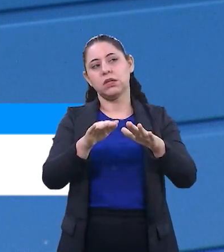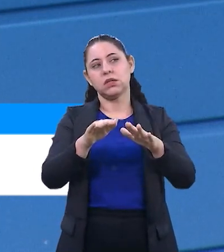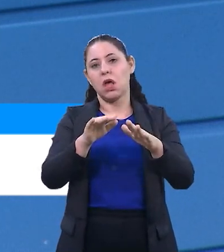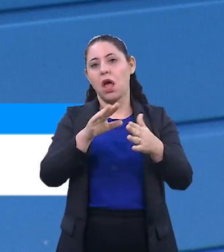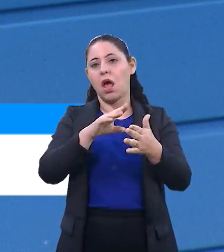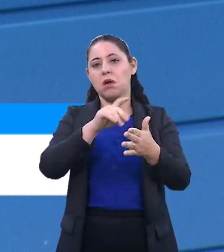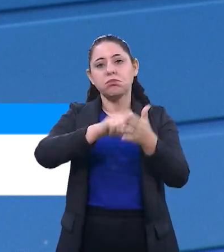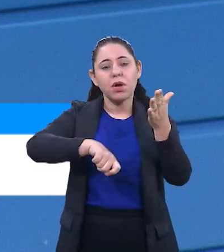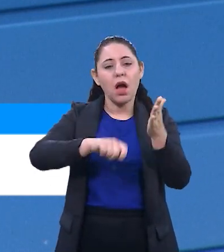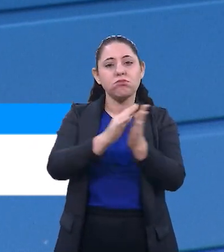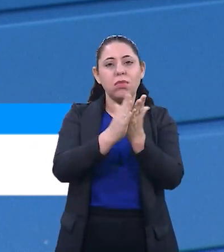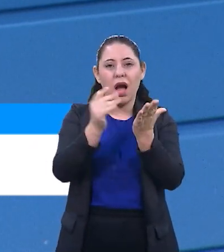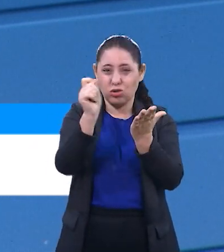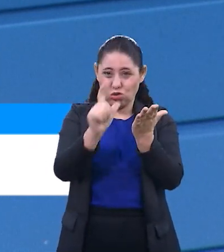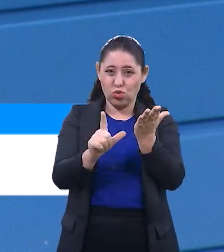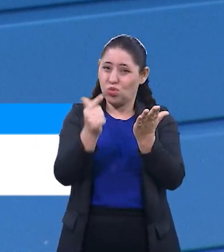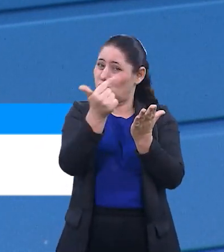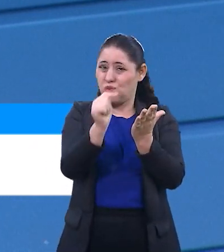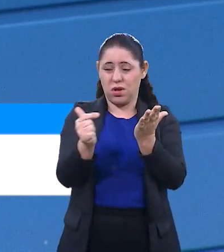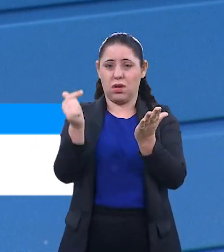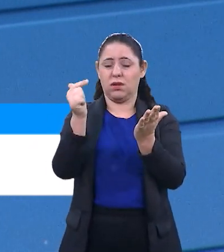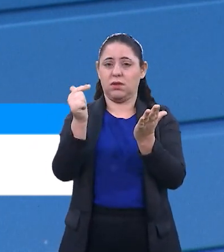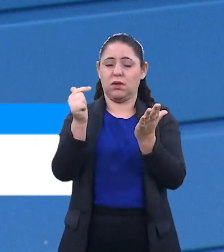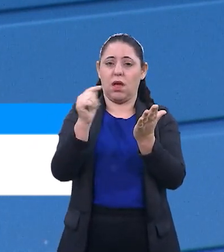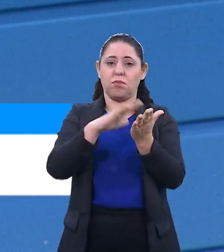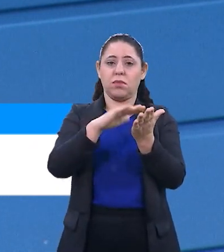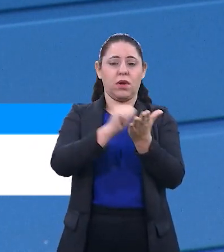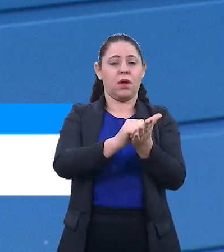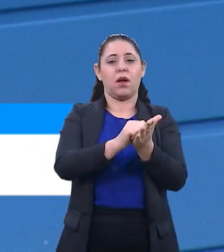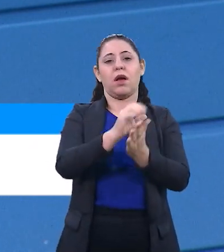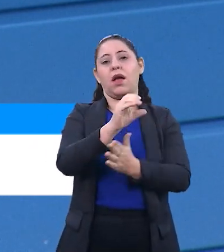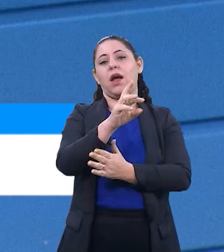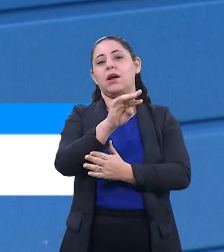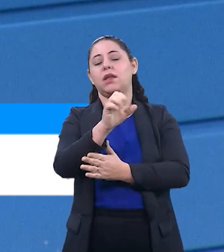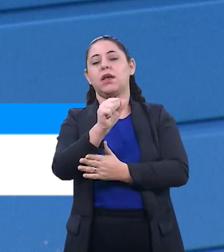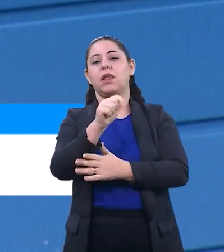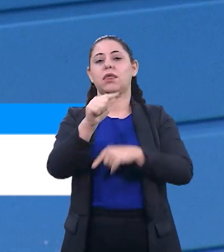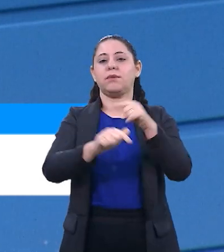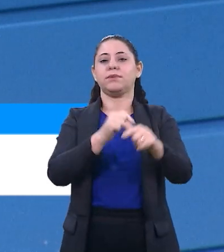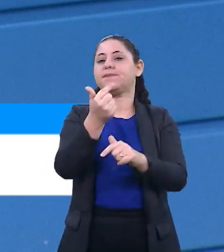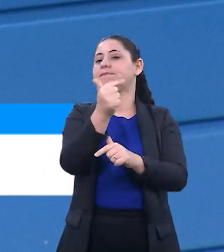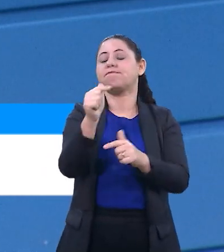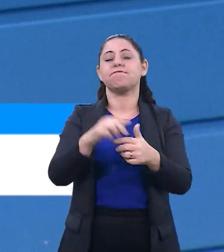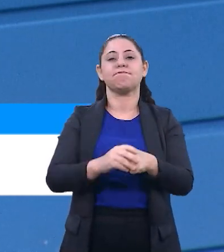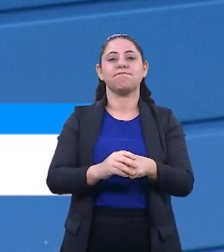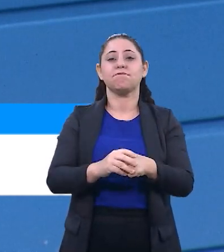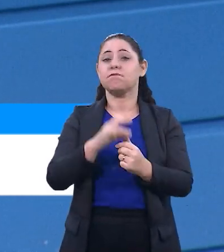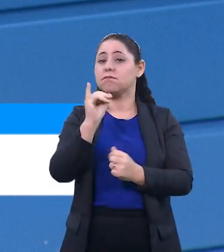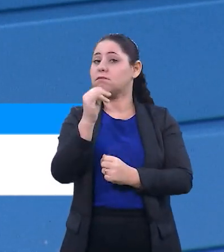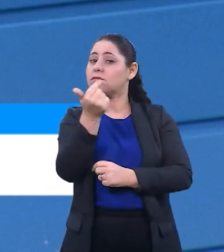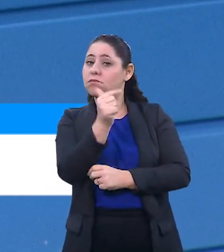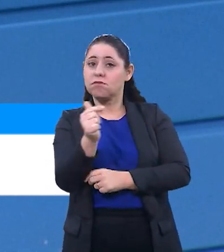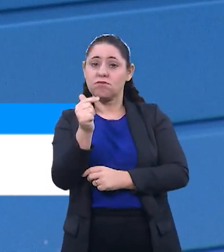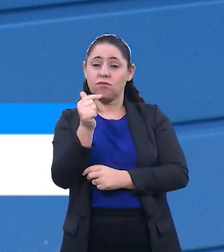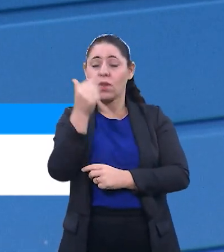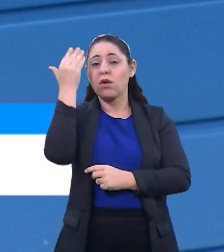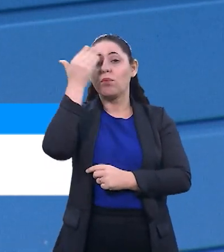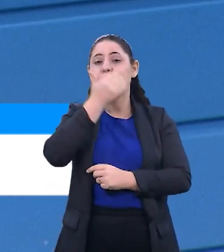de maneira informal, sem o registro na carteira de trabalho. E